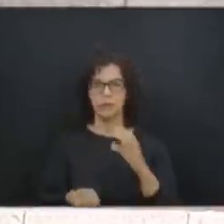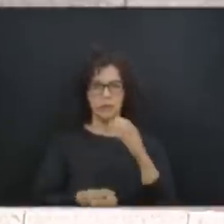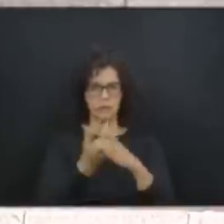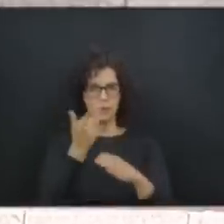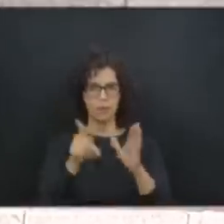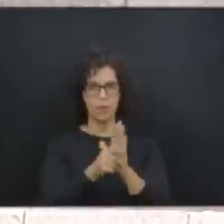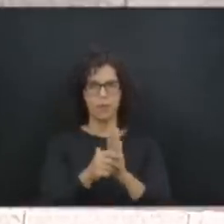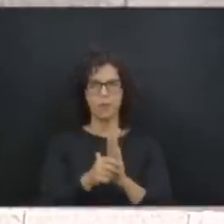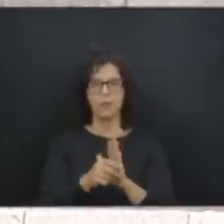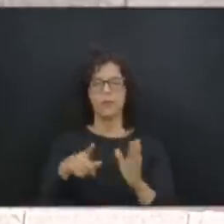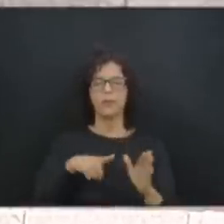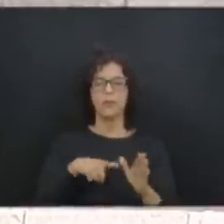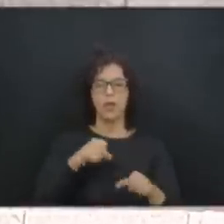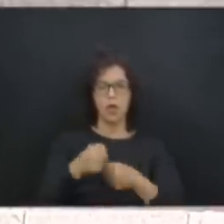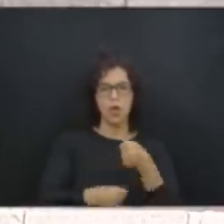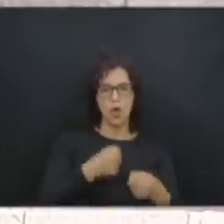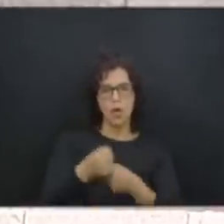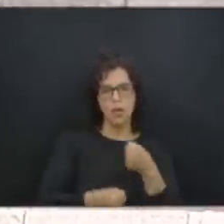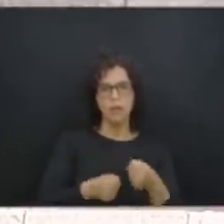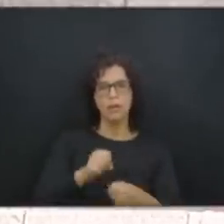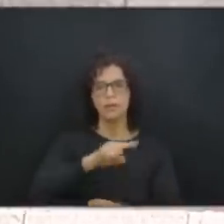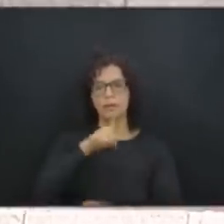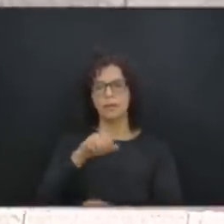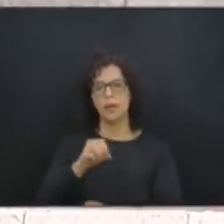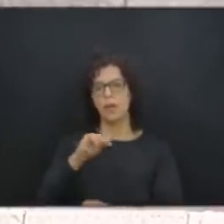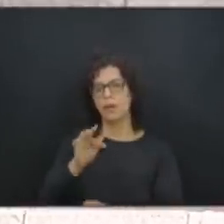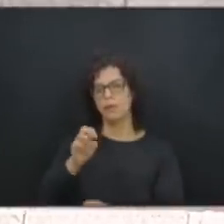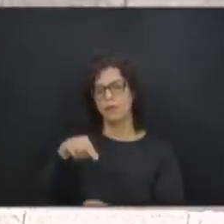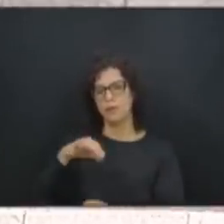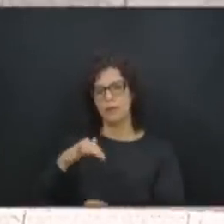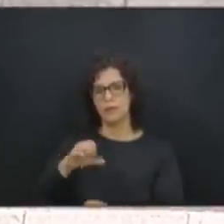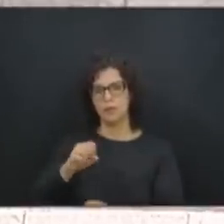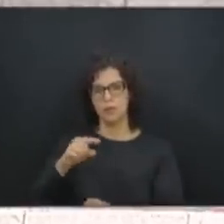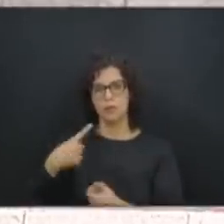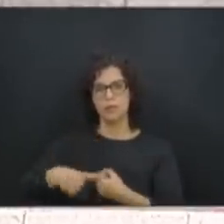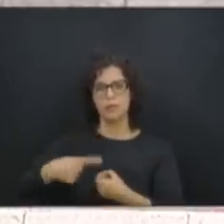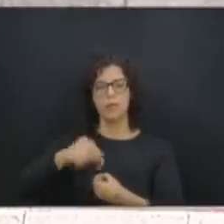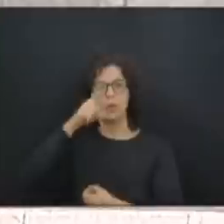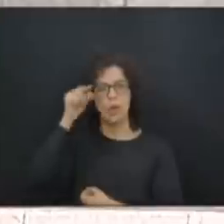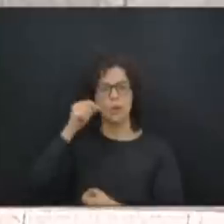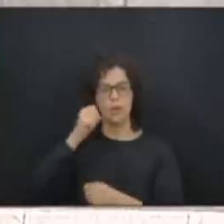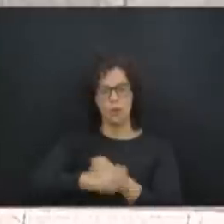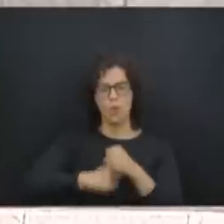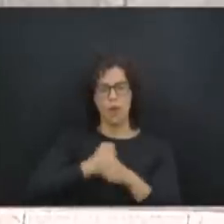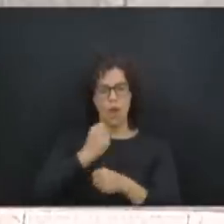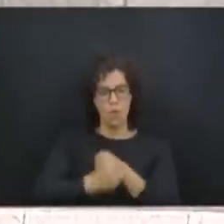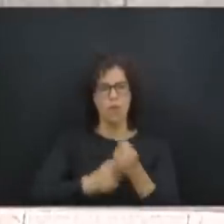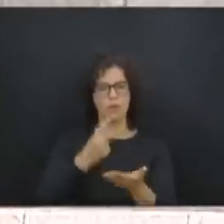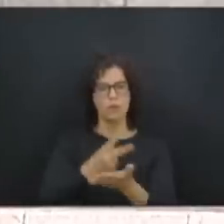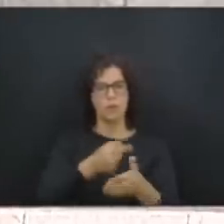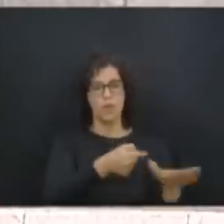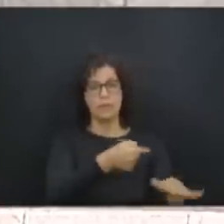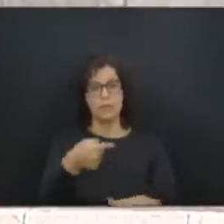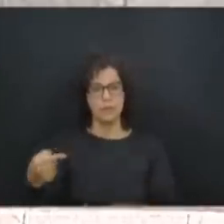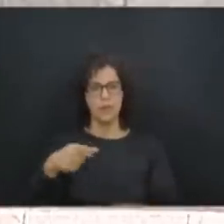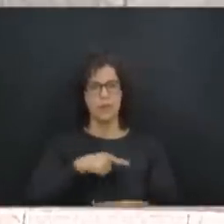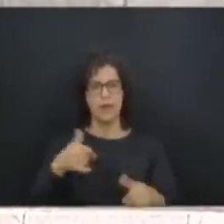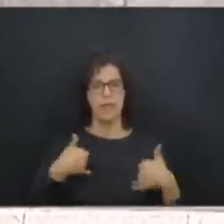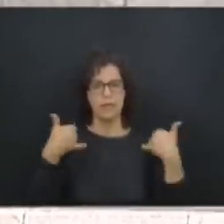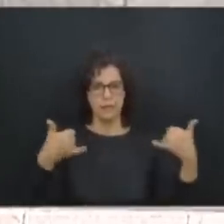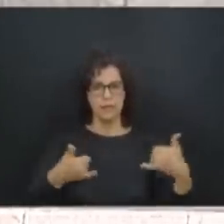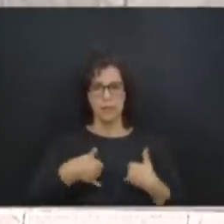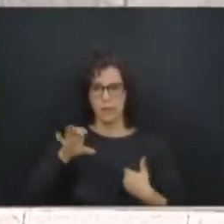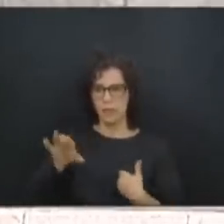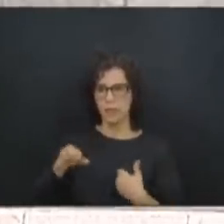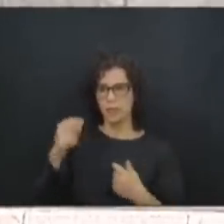institui a meia maratona internacional de São Francisco a ser realizada anualmente no município de Guarapuava na semana em que comemora o aniversário